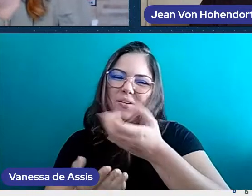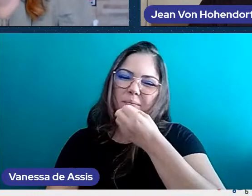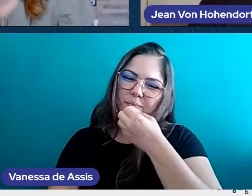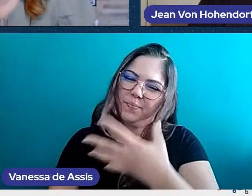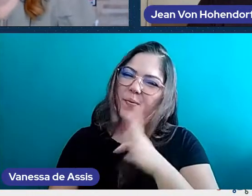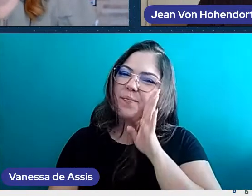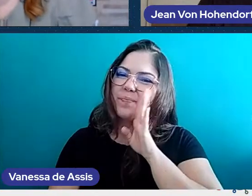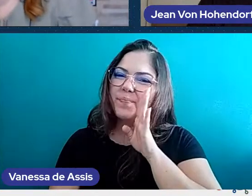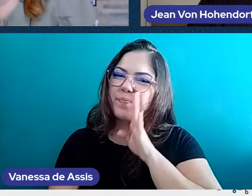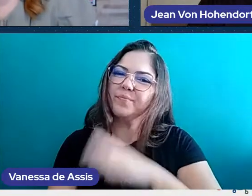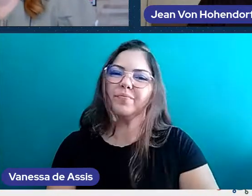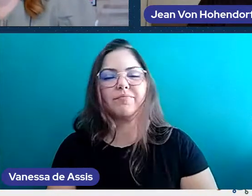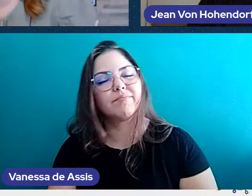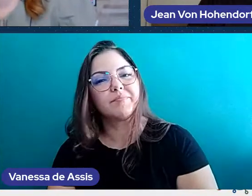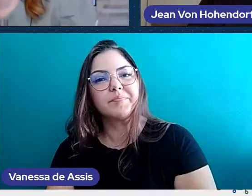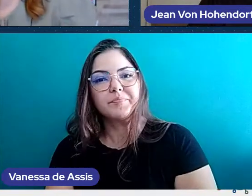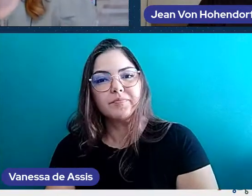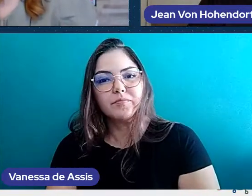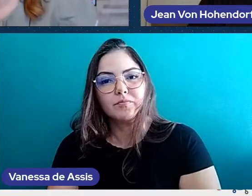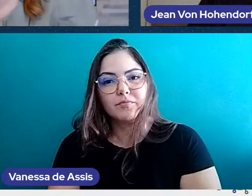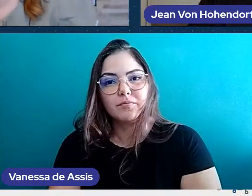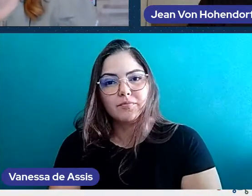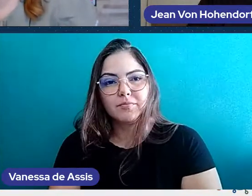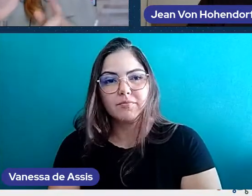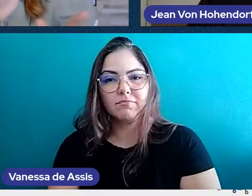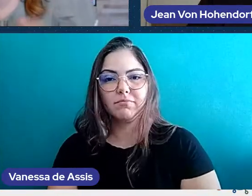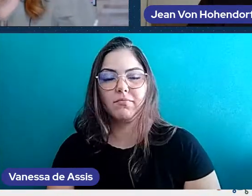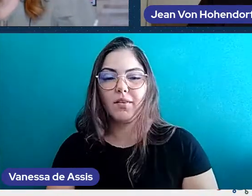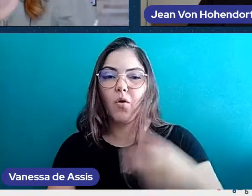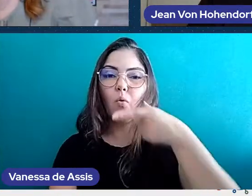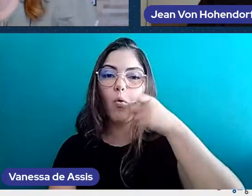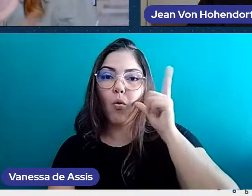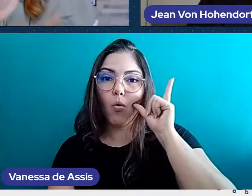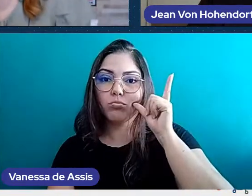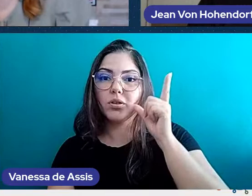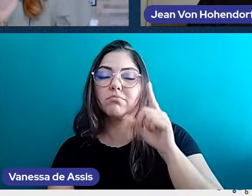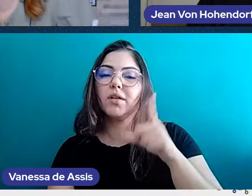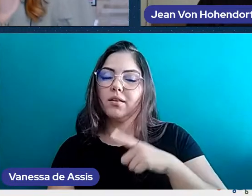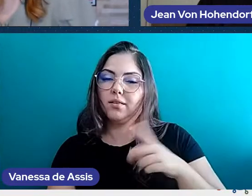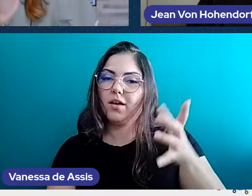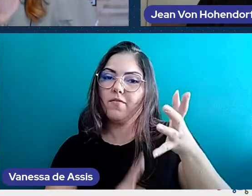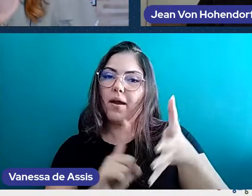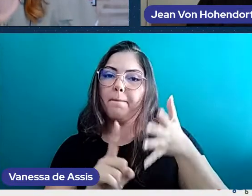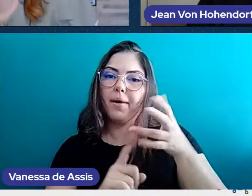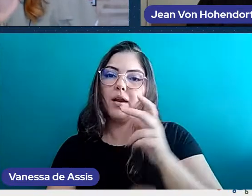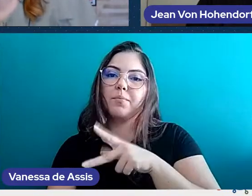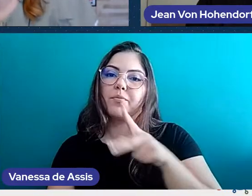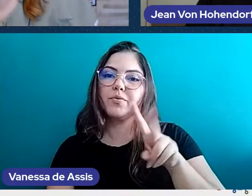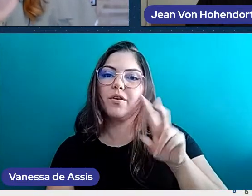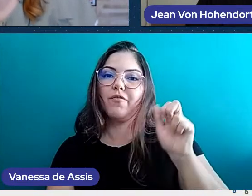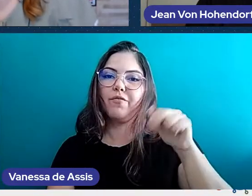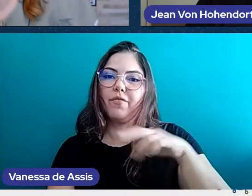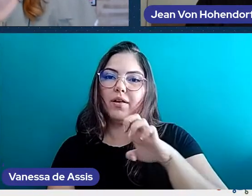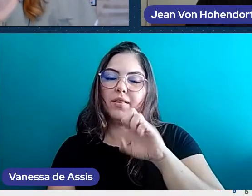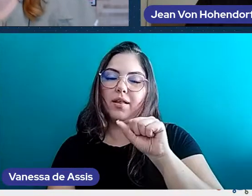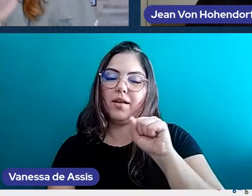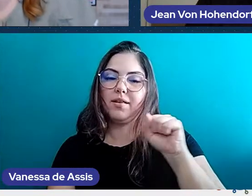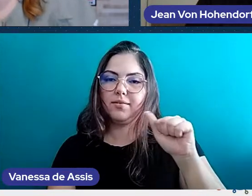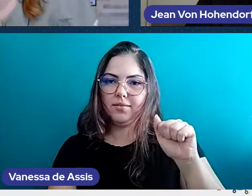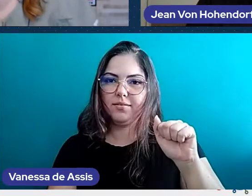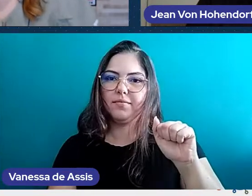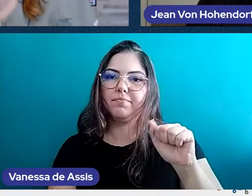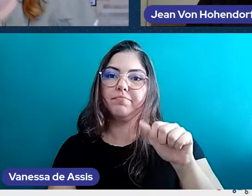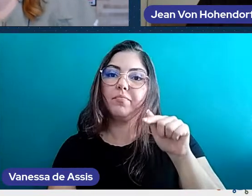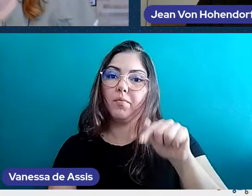Muito legal. Então, para quem É. não viu a palestra da professora ontem, está aí na playlist. Sim, professor? Certo. Não, sei dizer que